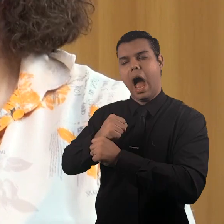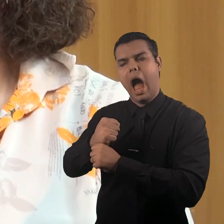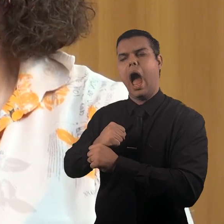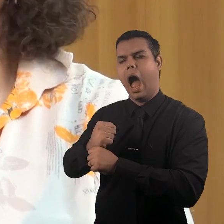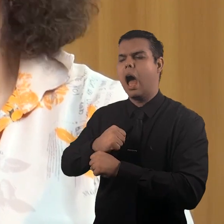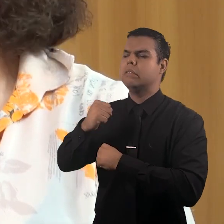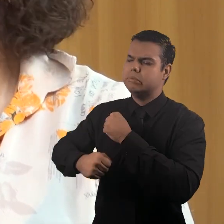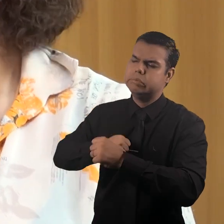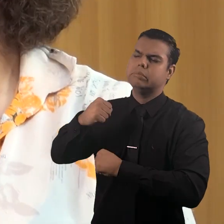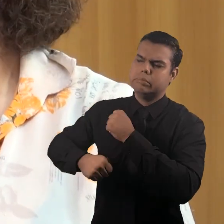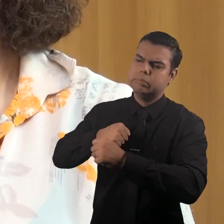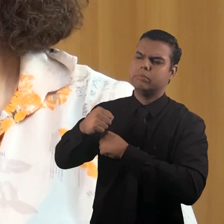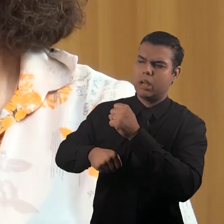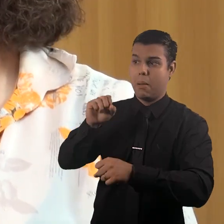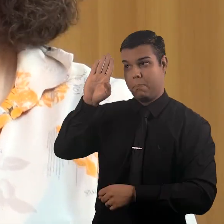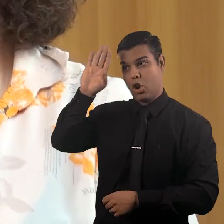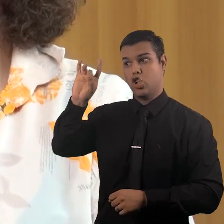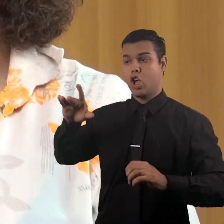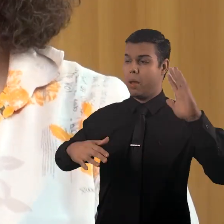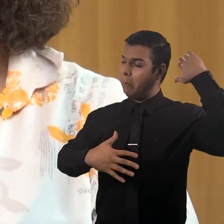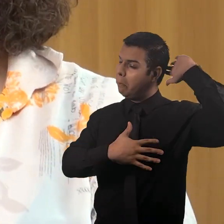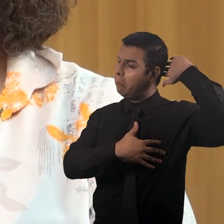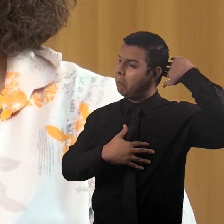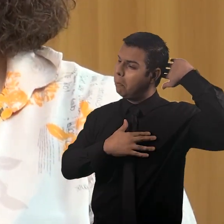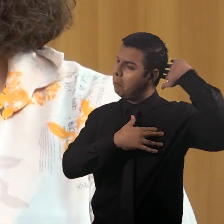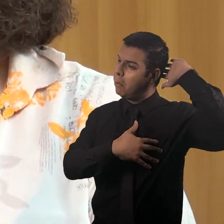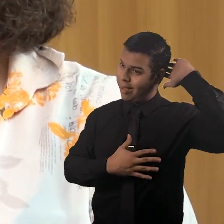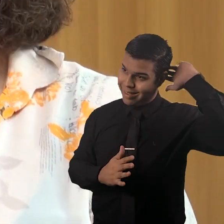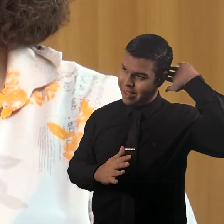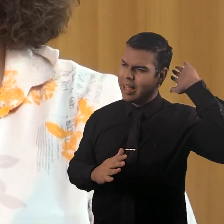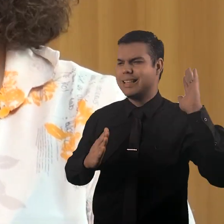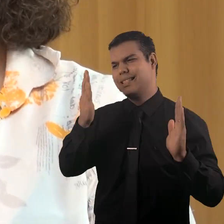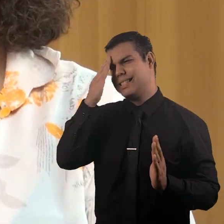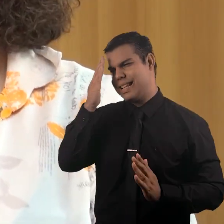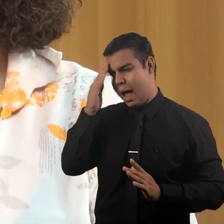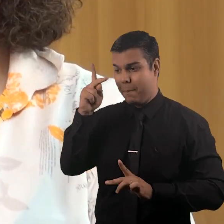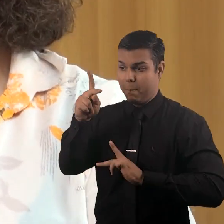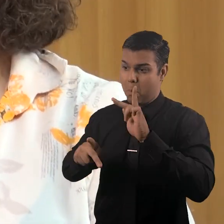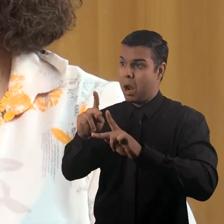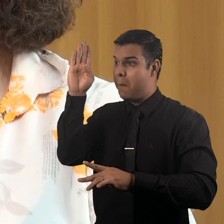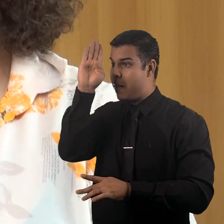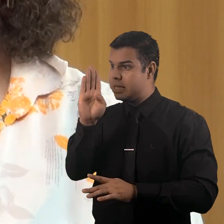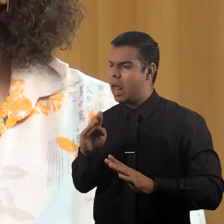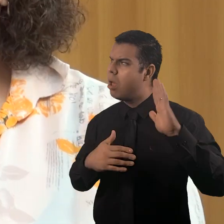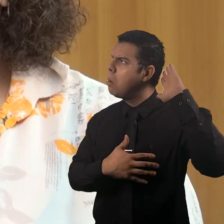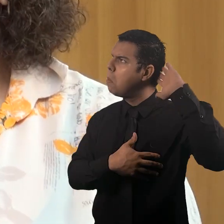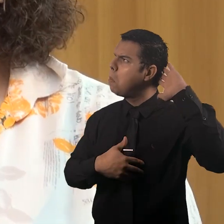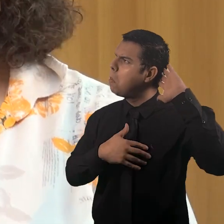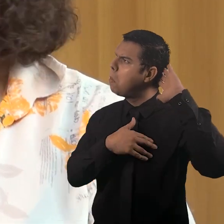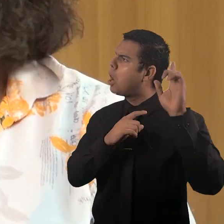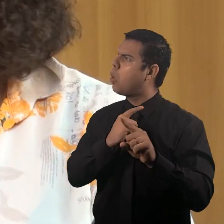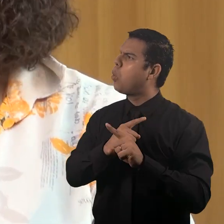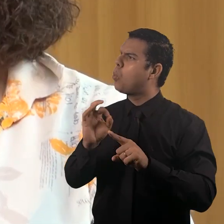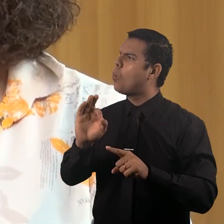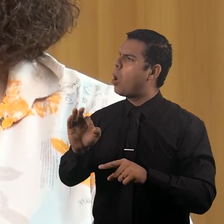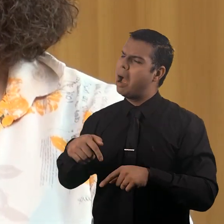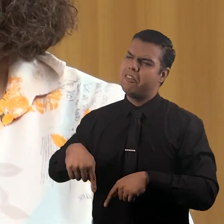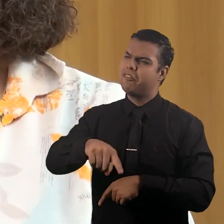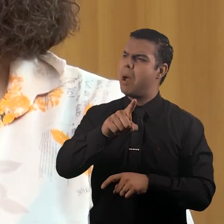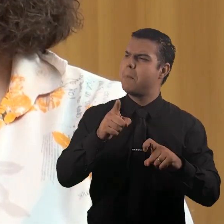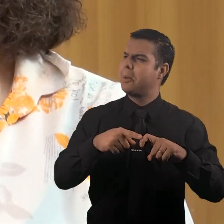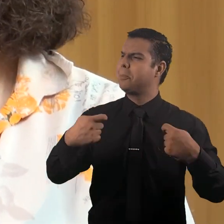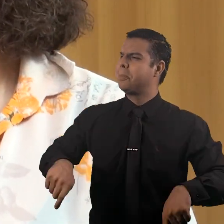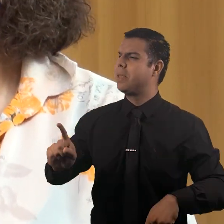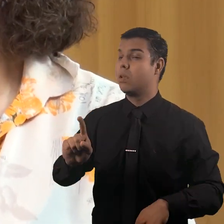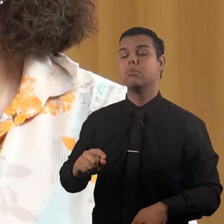que preconizavam apenas o autoexame. E aí a população brasileira, óbvio, se já fez o autoexame e não achou nada, não precisa ir ao médico. E não é assim.